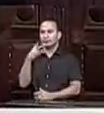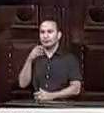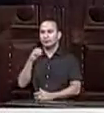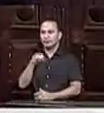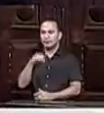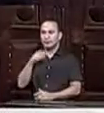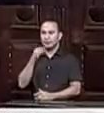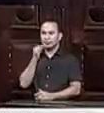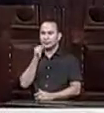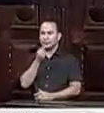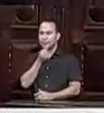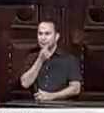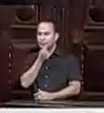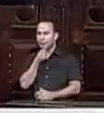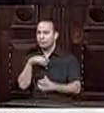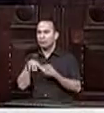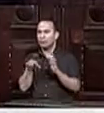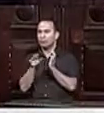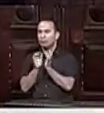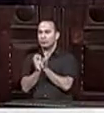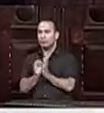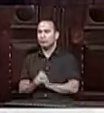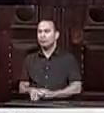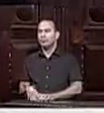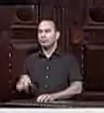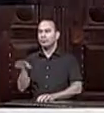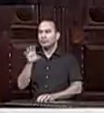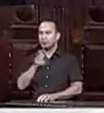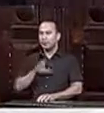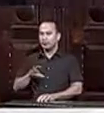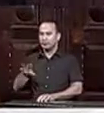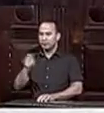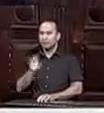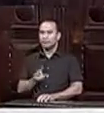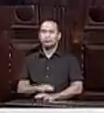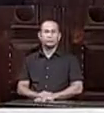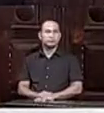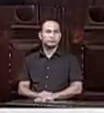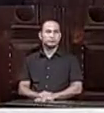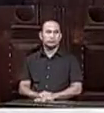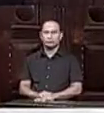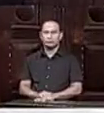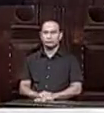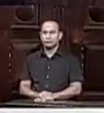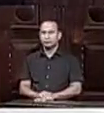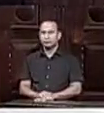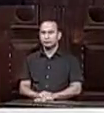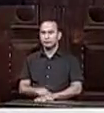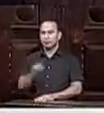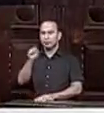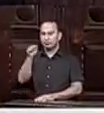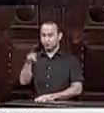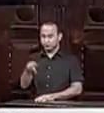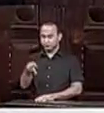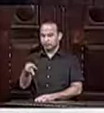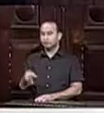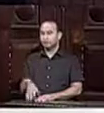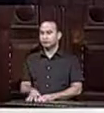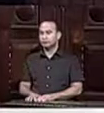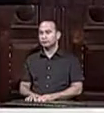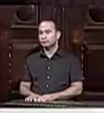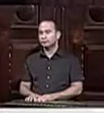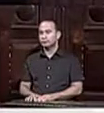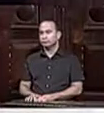o Congresso Nacional, deputado Silas Bento, aprove o